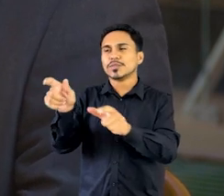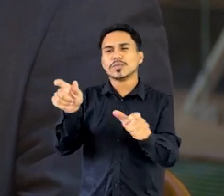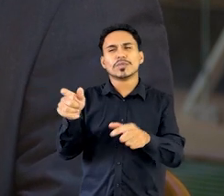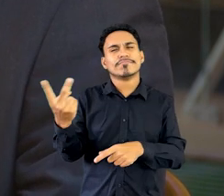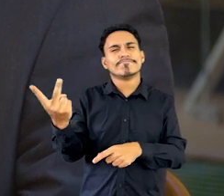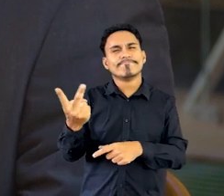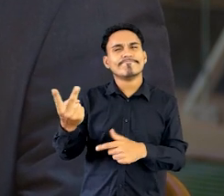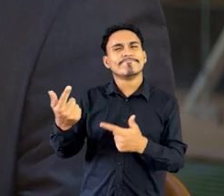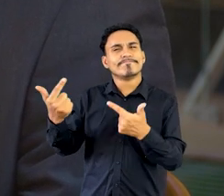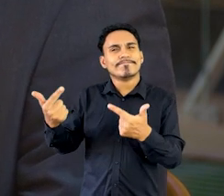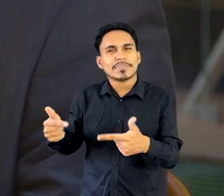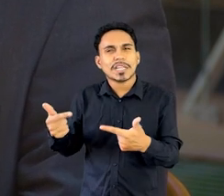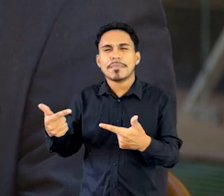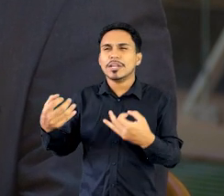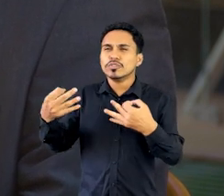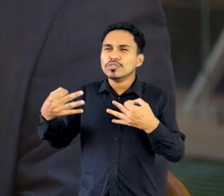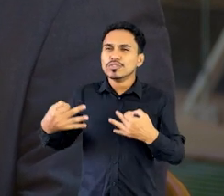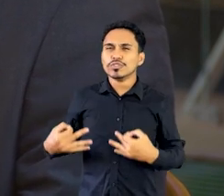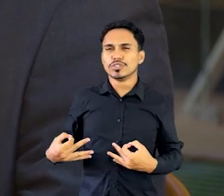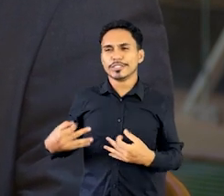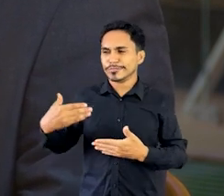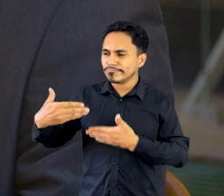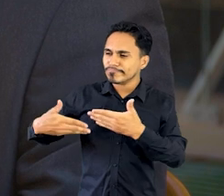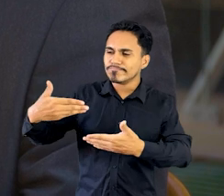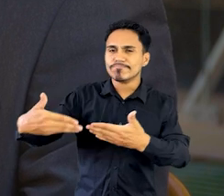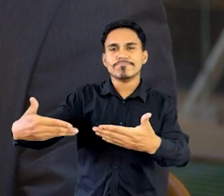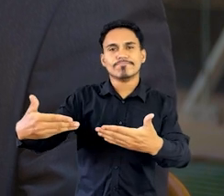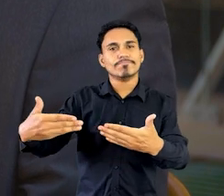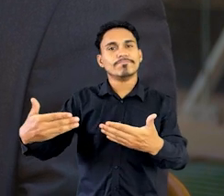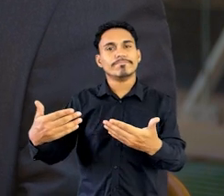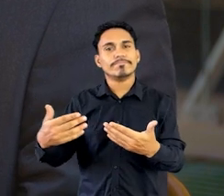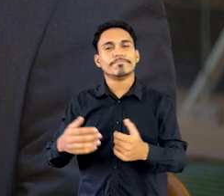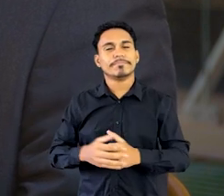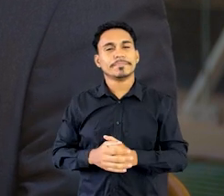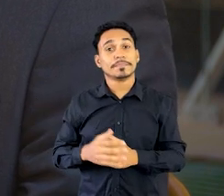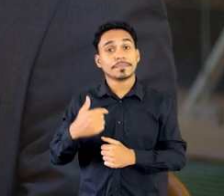pessoas que fazem um trabalho tão tão Digno e tão correto